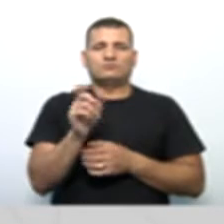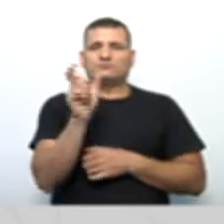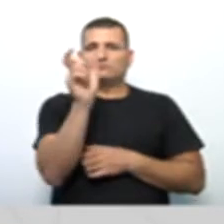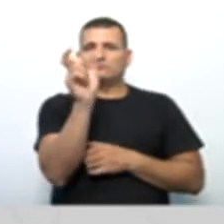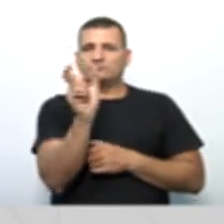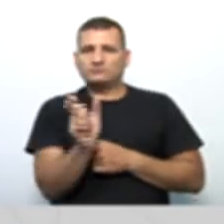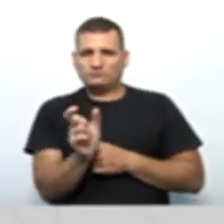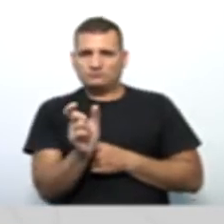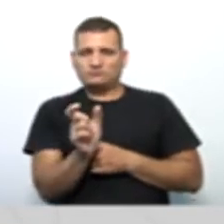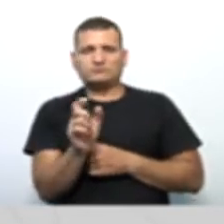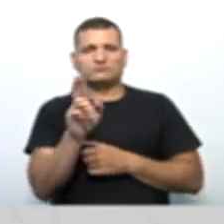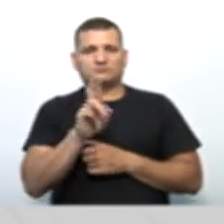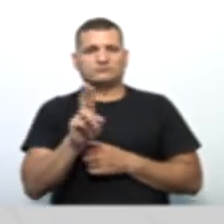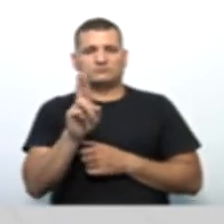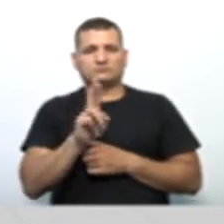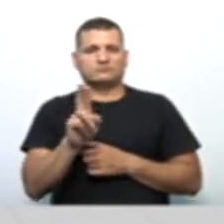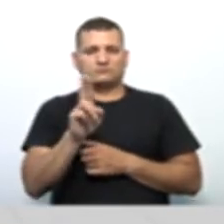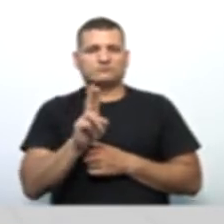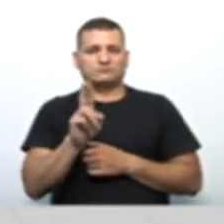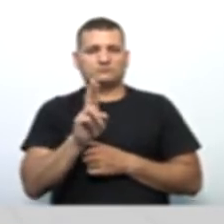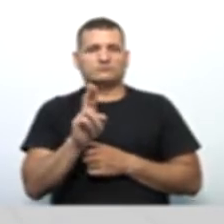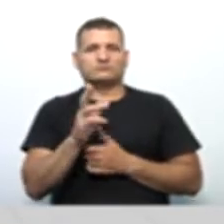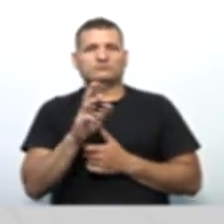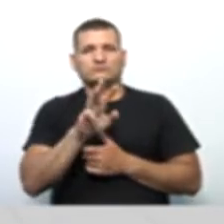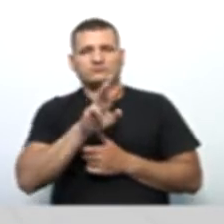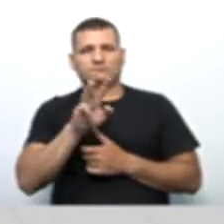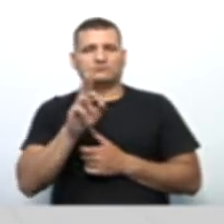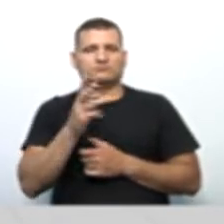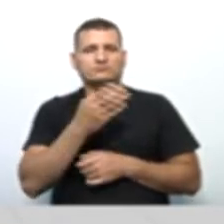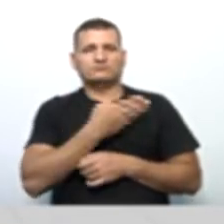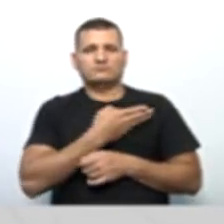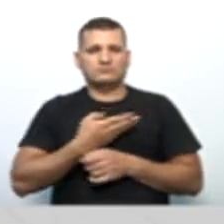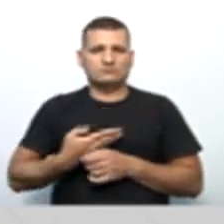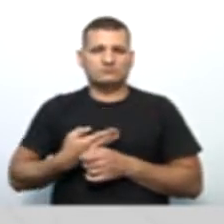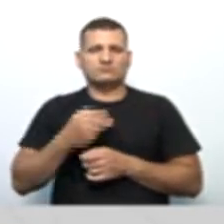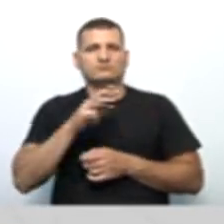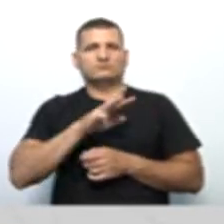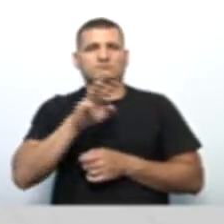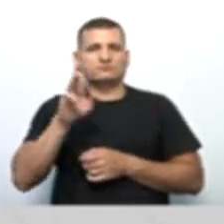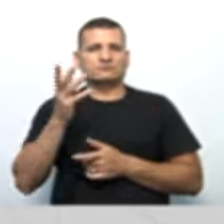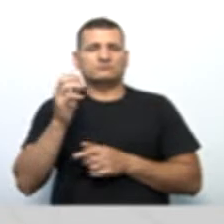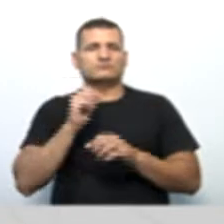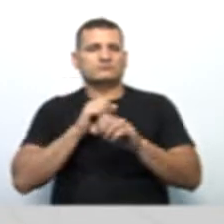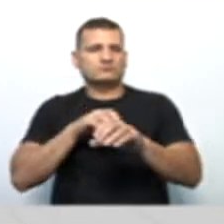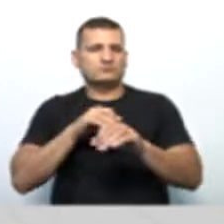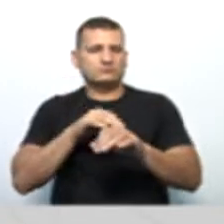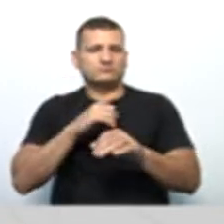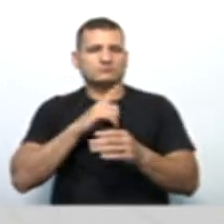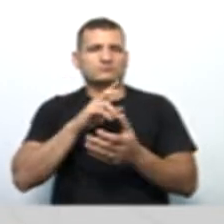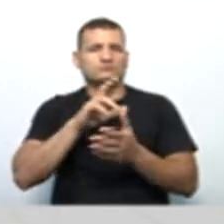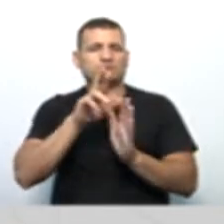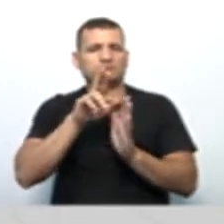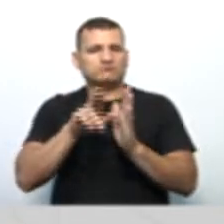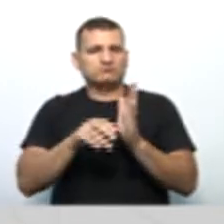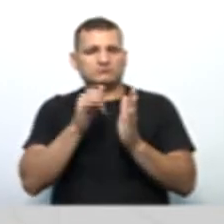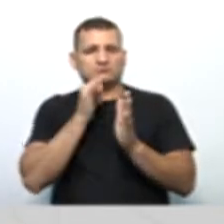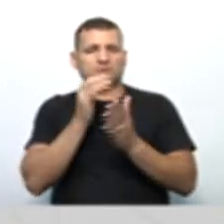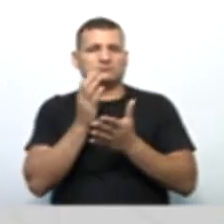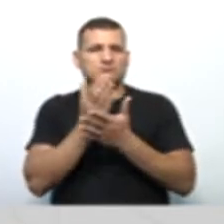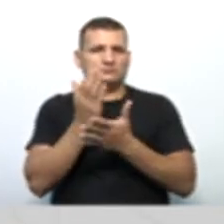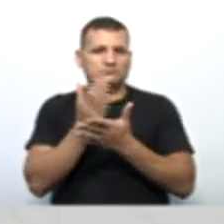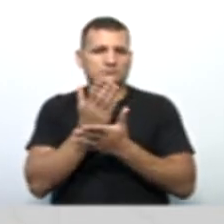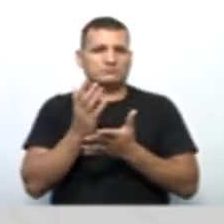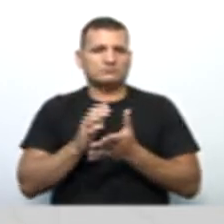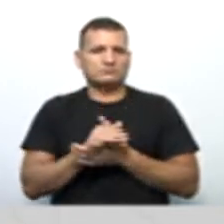em sites governamentais em sites de educação que você tem lá várias situações do tipo livros